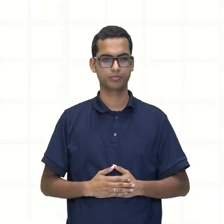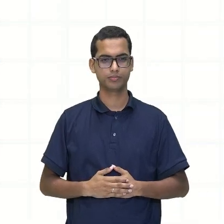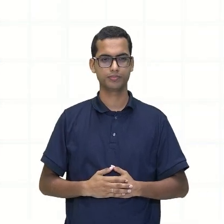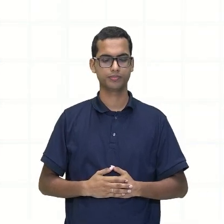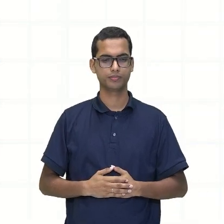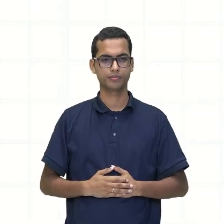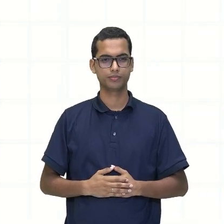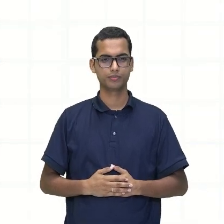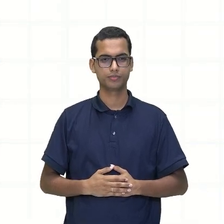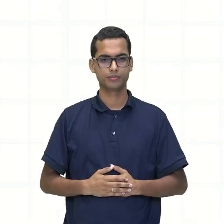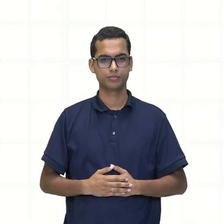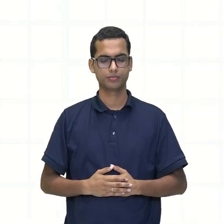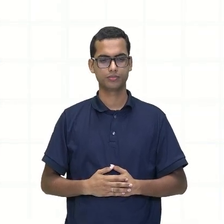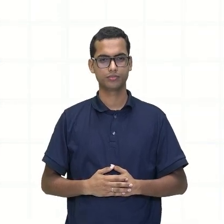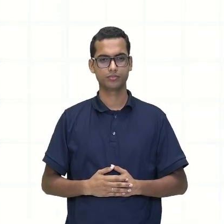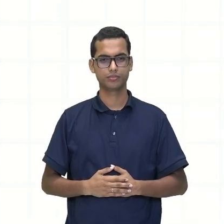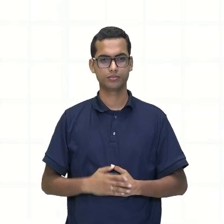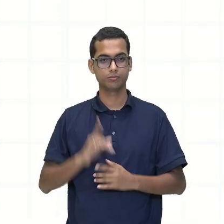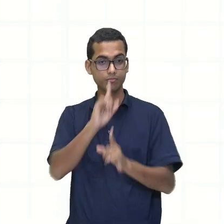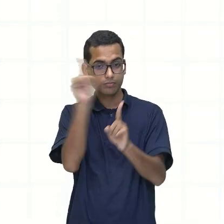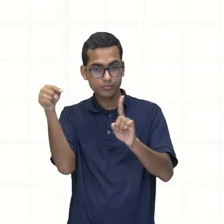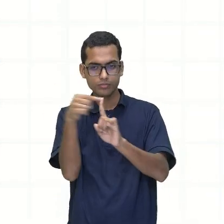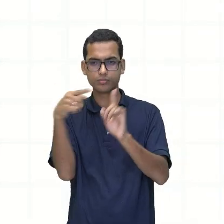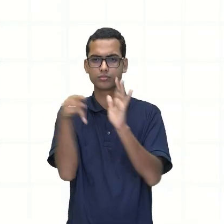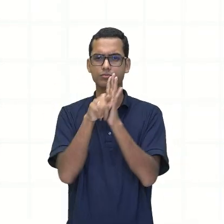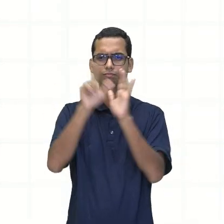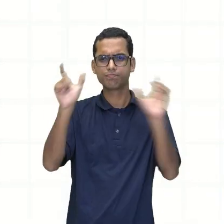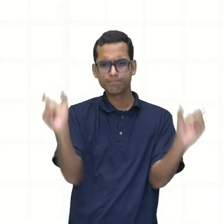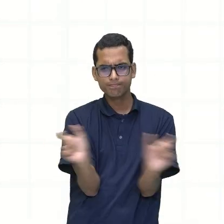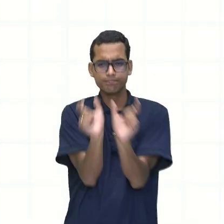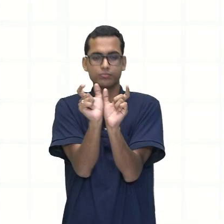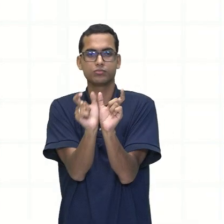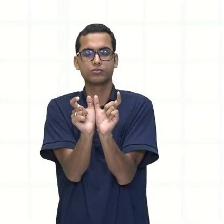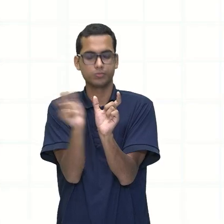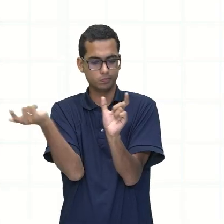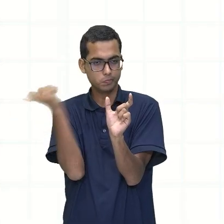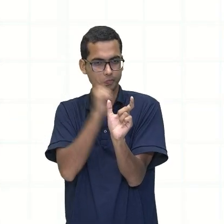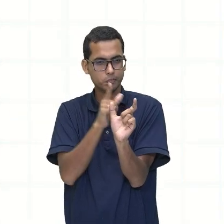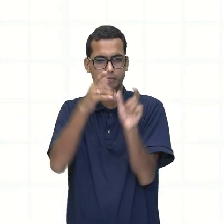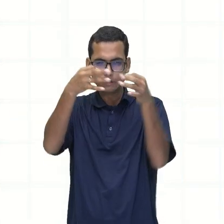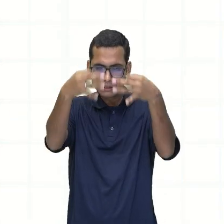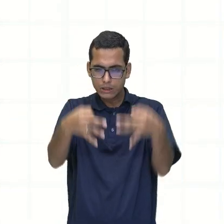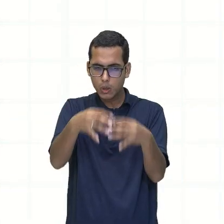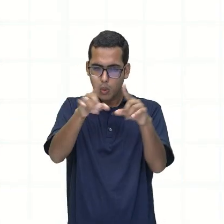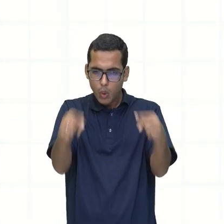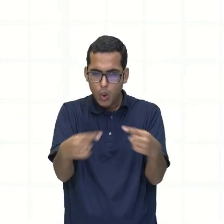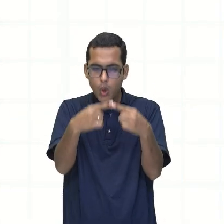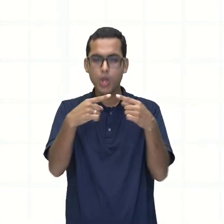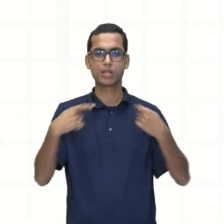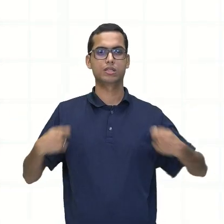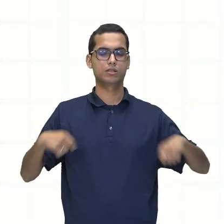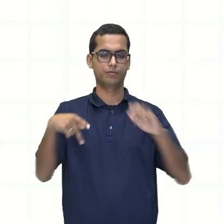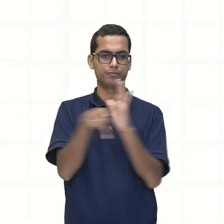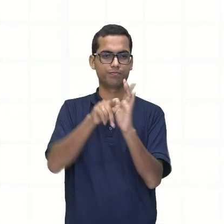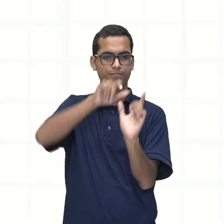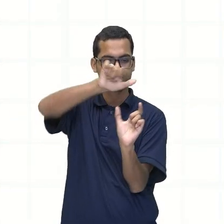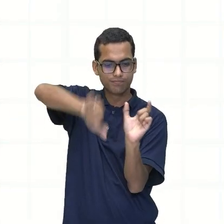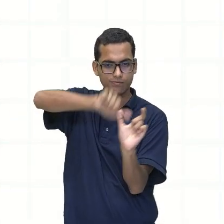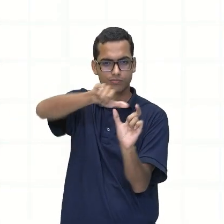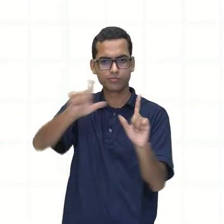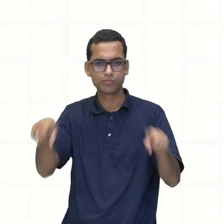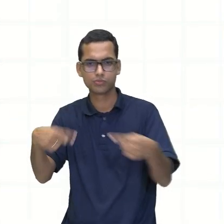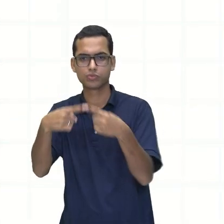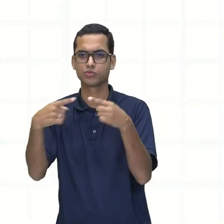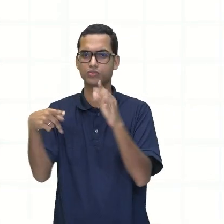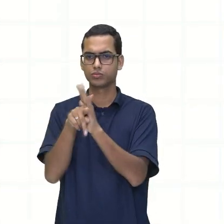ele... a função dele é acompanhar o substantivo. Para acompanhar de forma adequada, ele tem que flexionar de acordo com o substantivo a quem